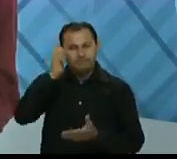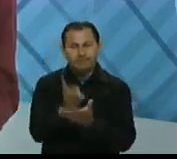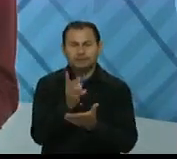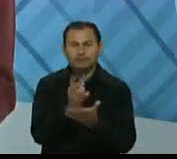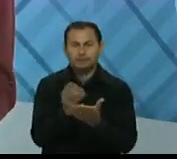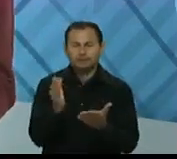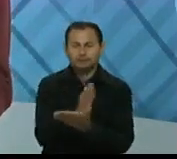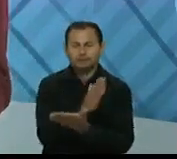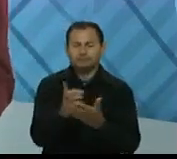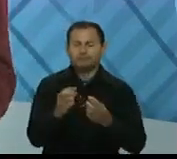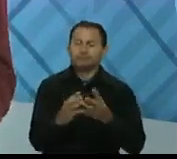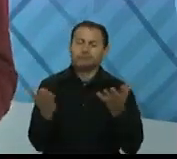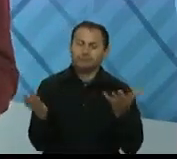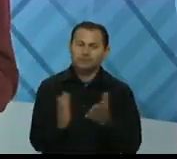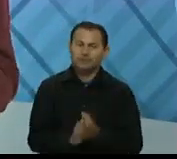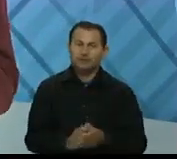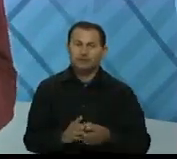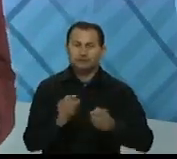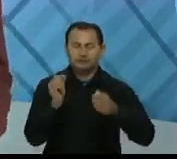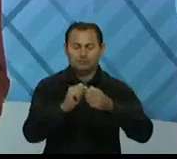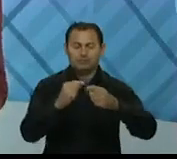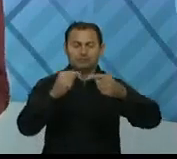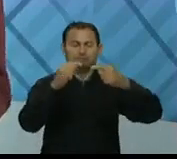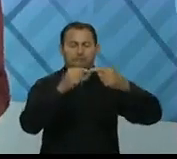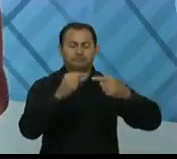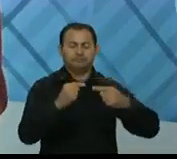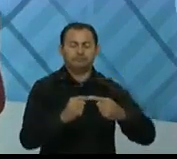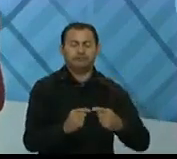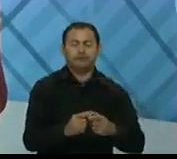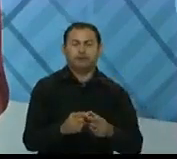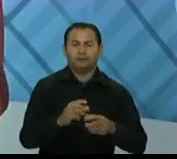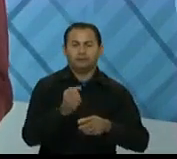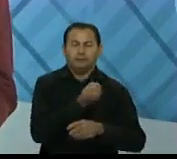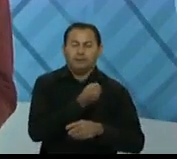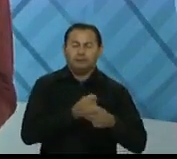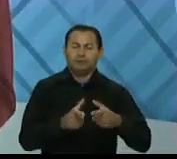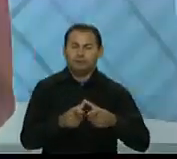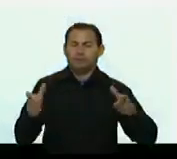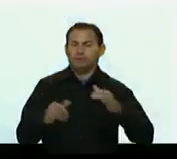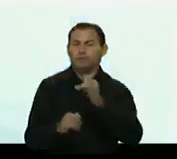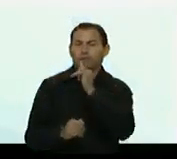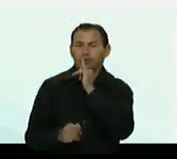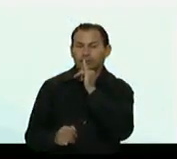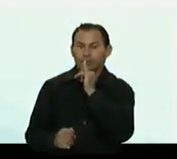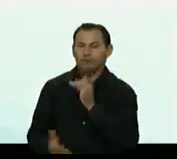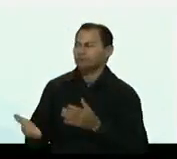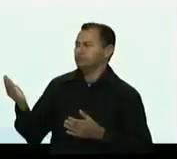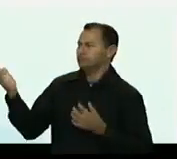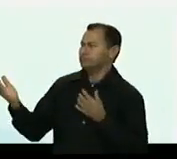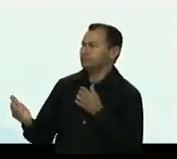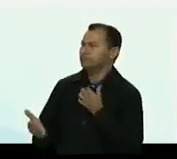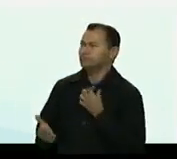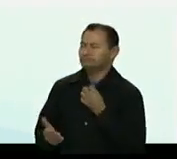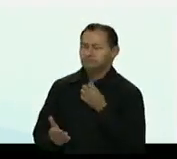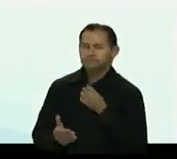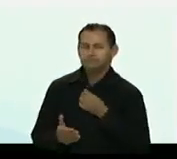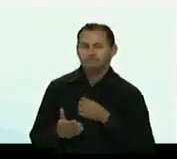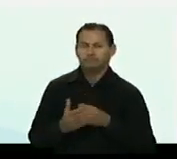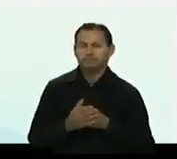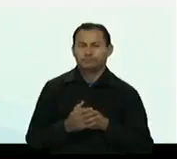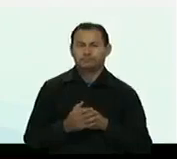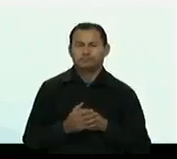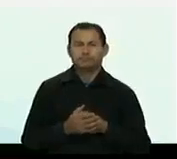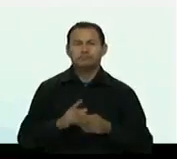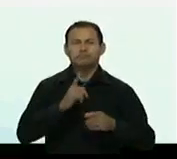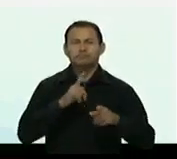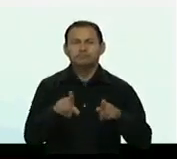alguma situação que acabamos relacionando grandezas. Vejamos um exemplo. Por exemplo, nós